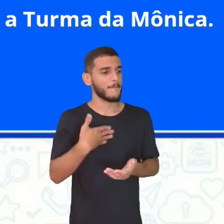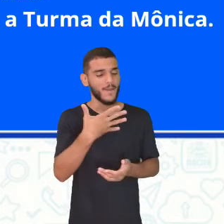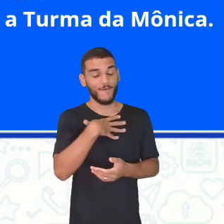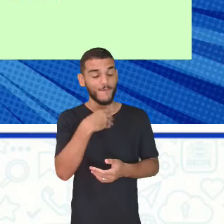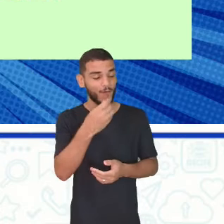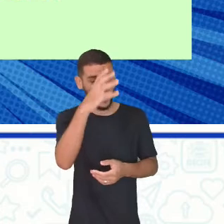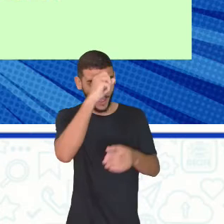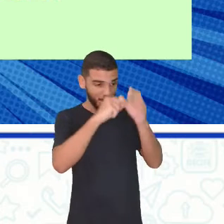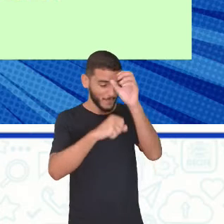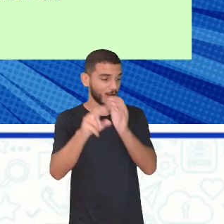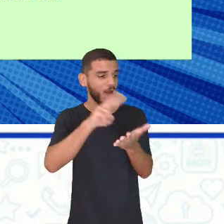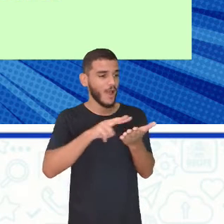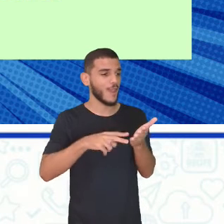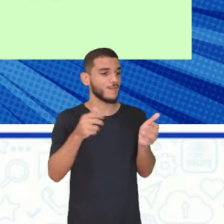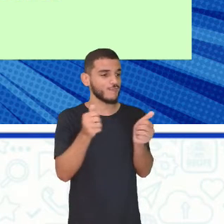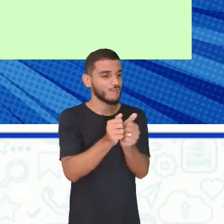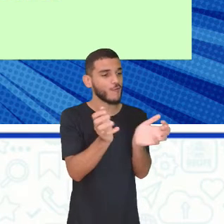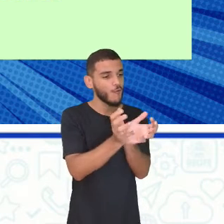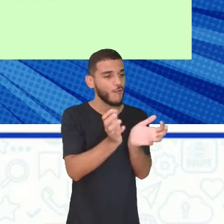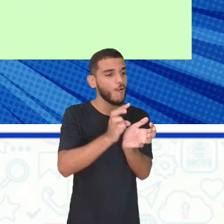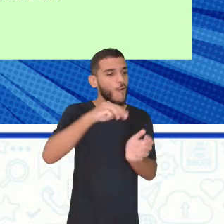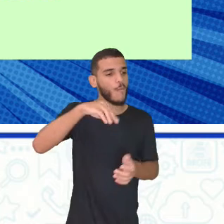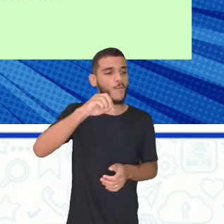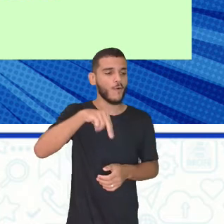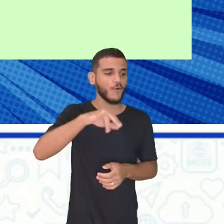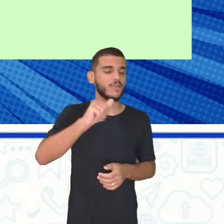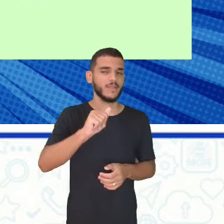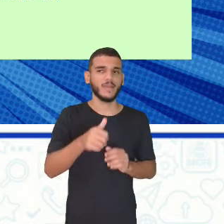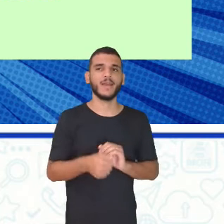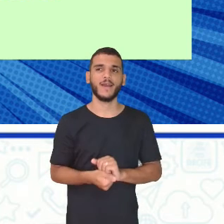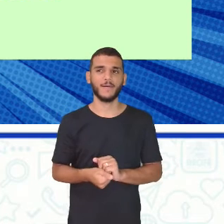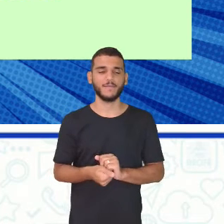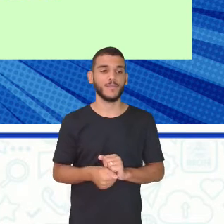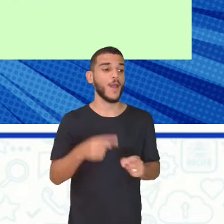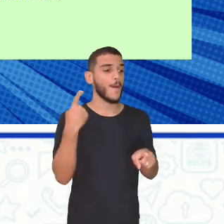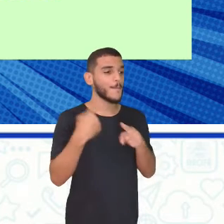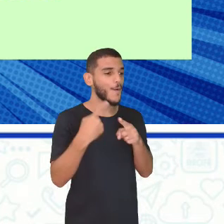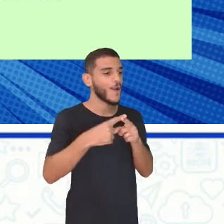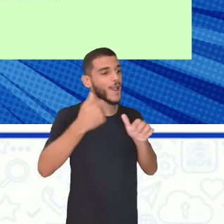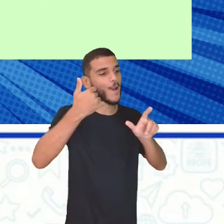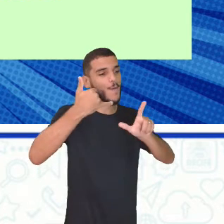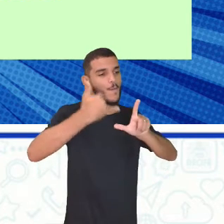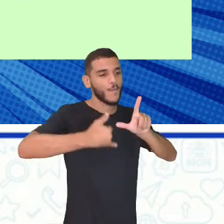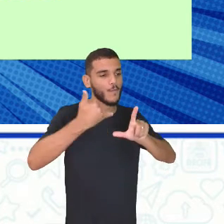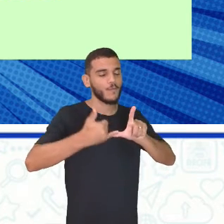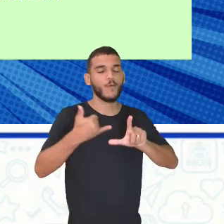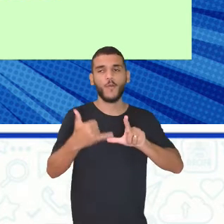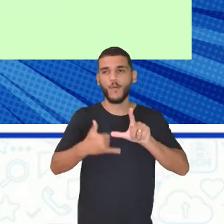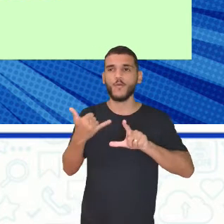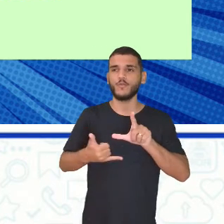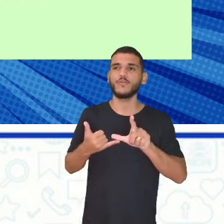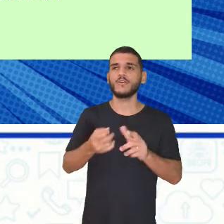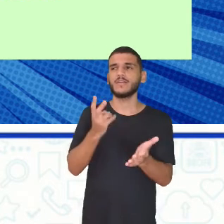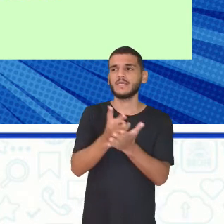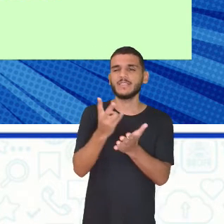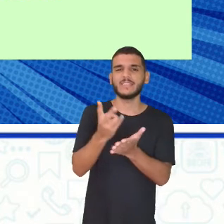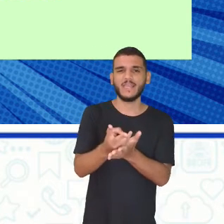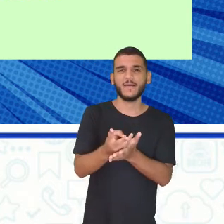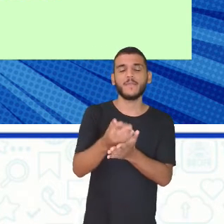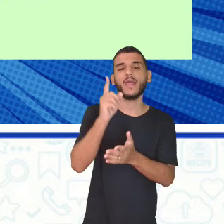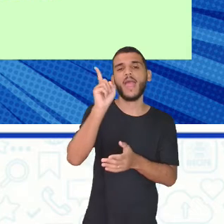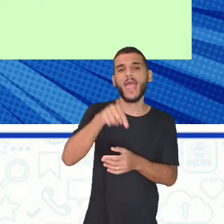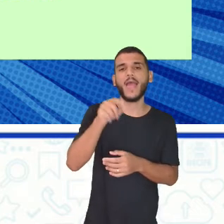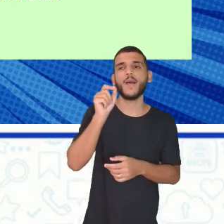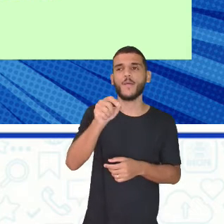Mônica. O lúdico sempre foi fonte de interesse da criança e a linguagem dos quadrinhos